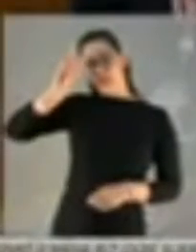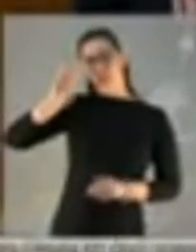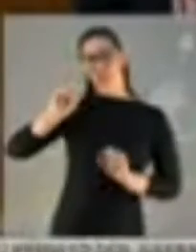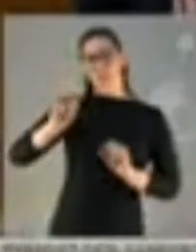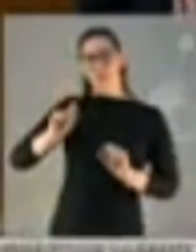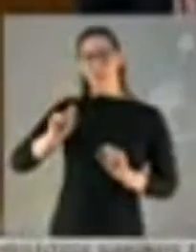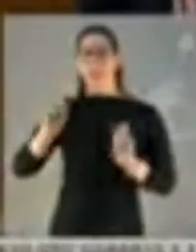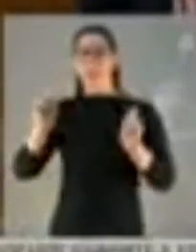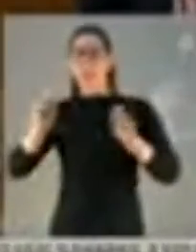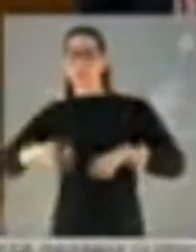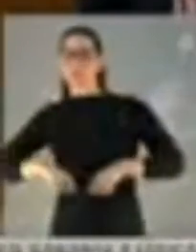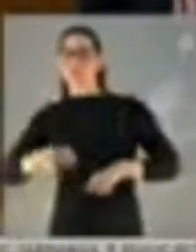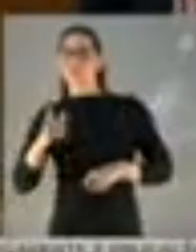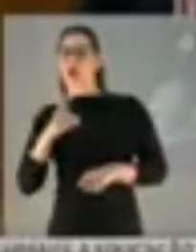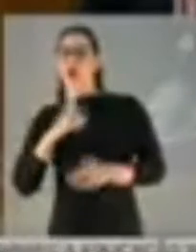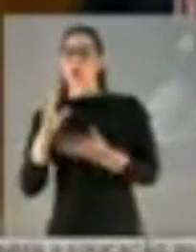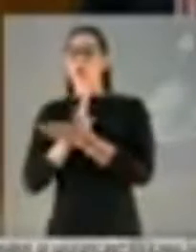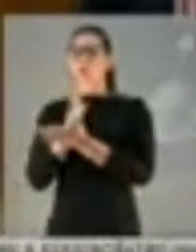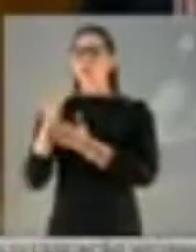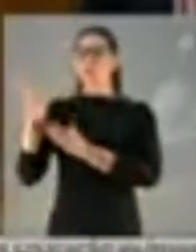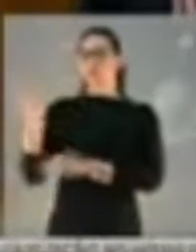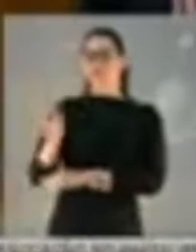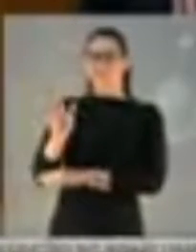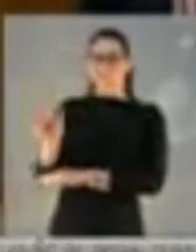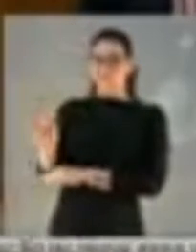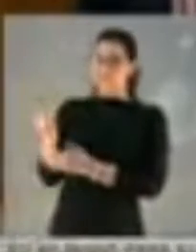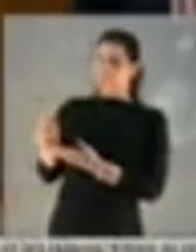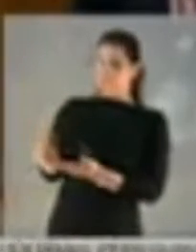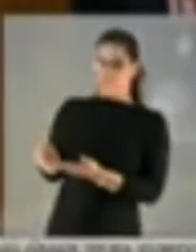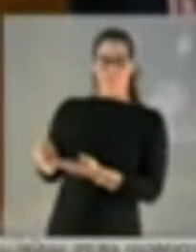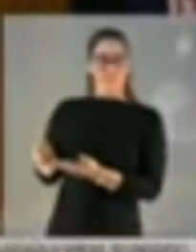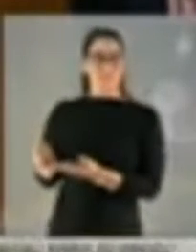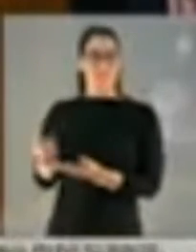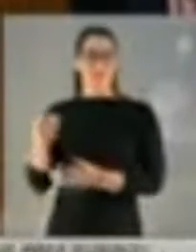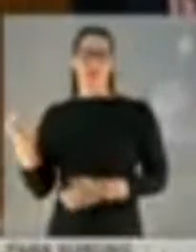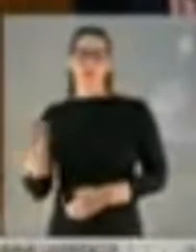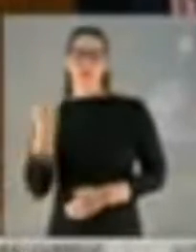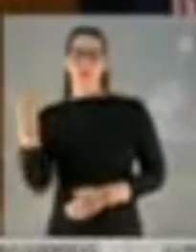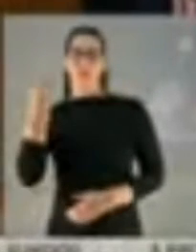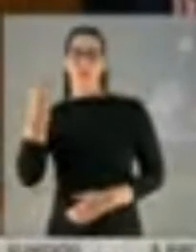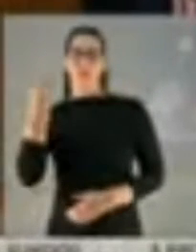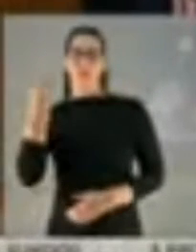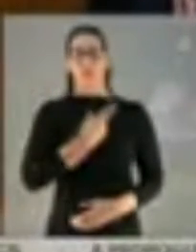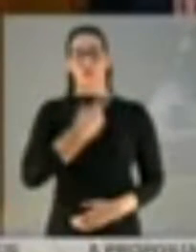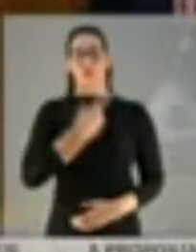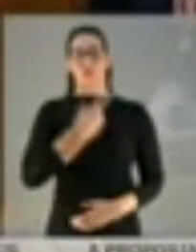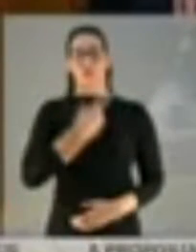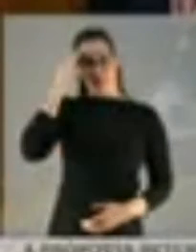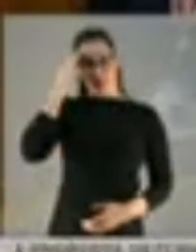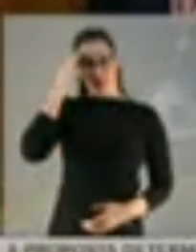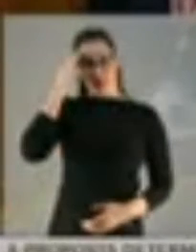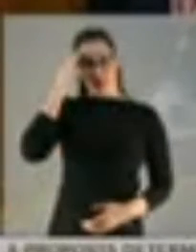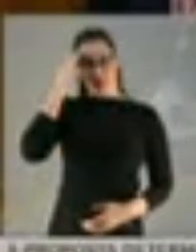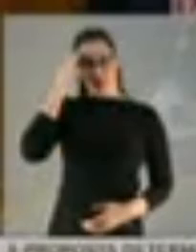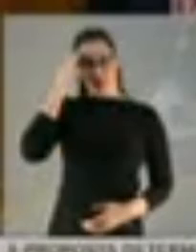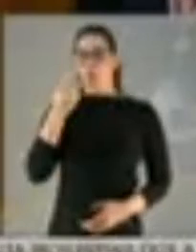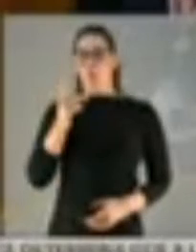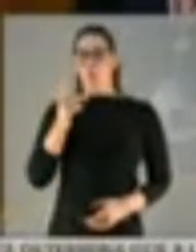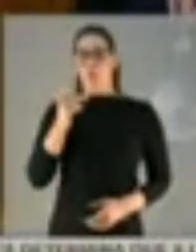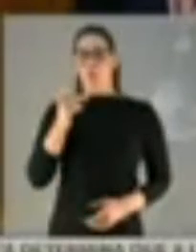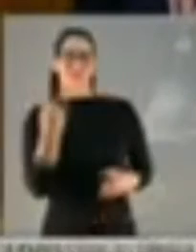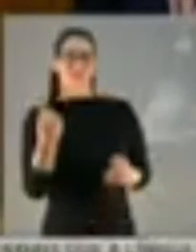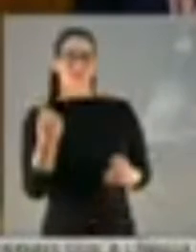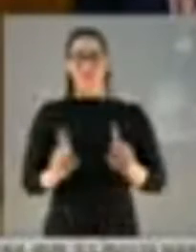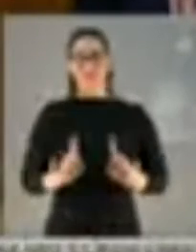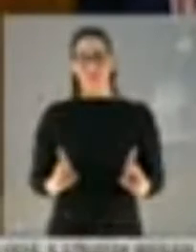supostamente existe alguma vedação. Então, é muito importante que a gente entenda, e não faço referência individual nenhuma, que